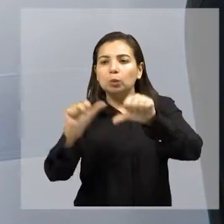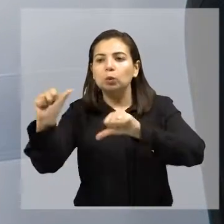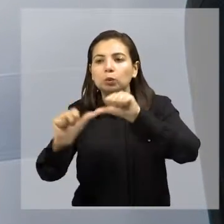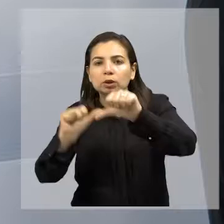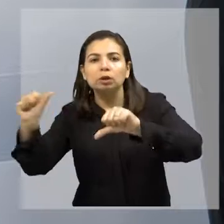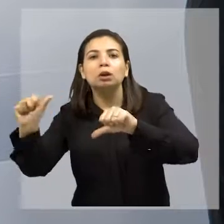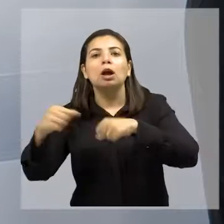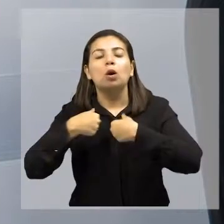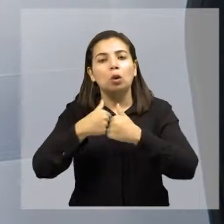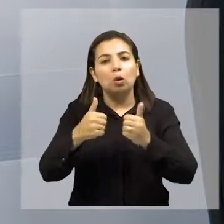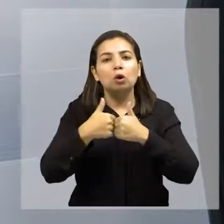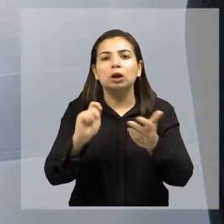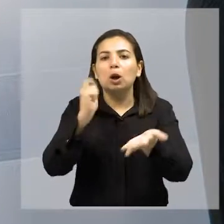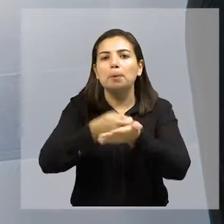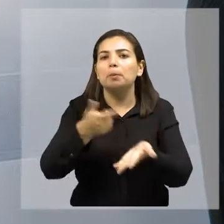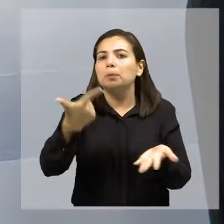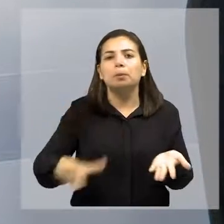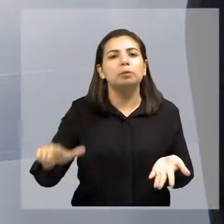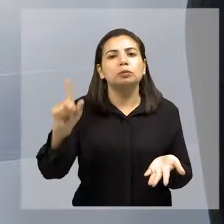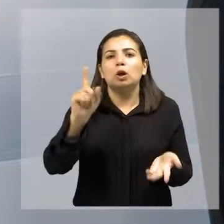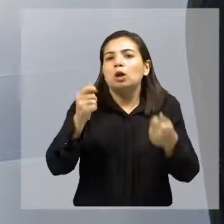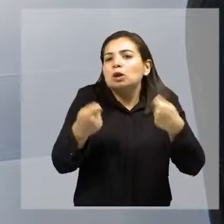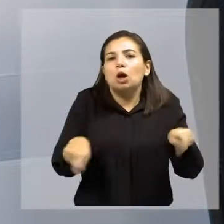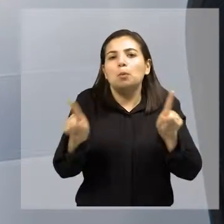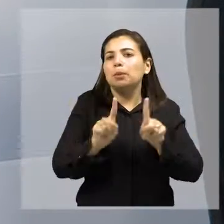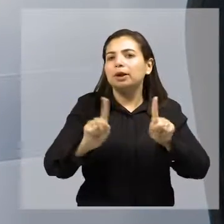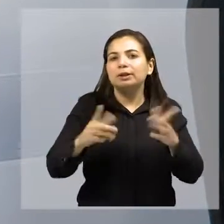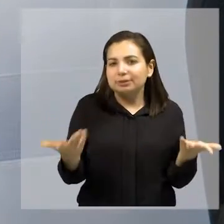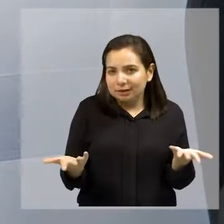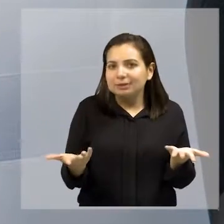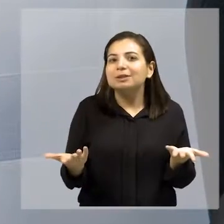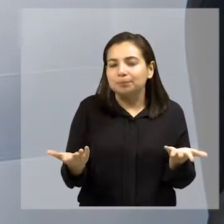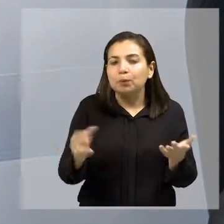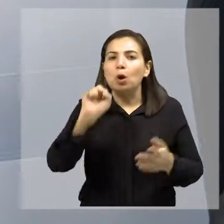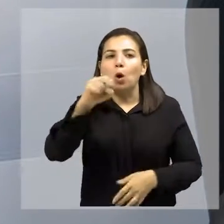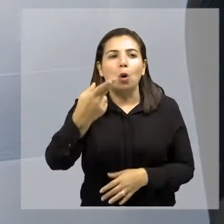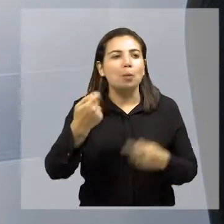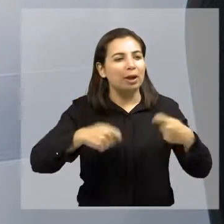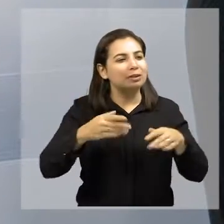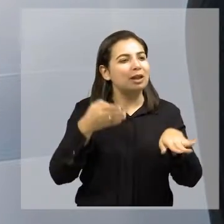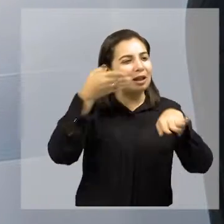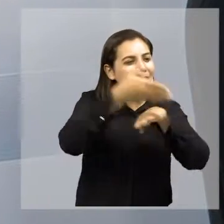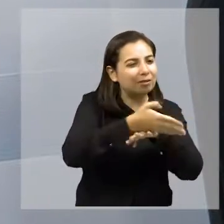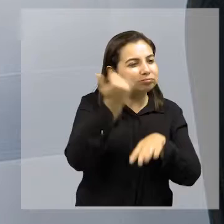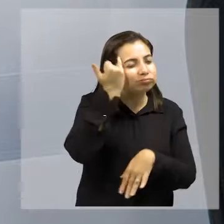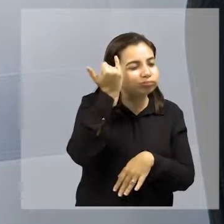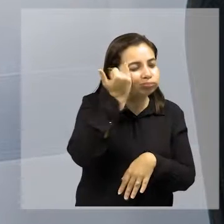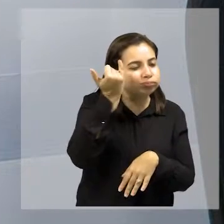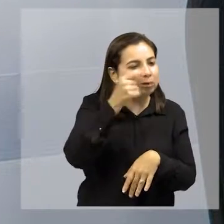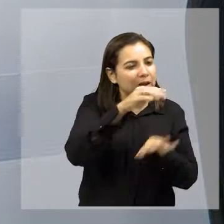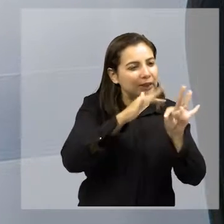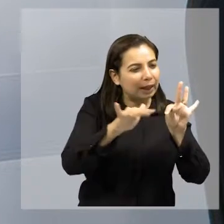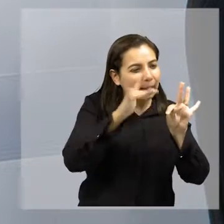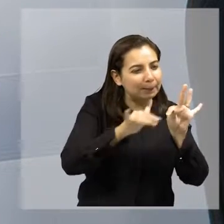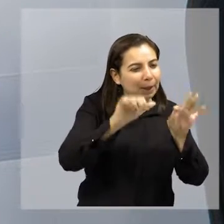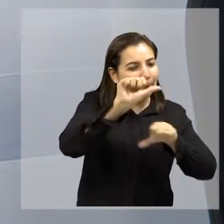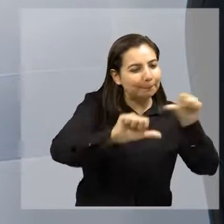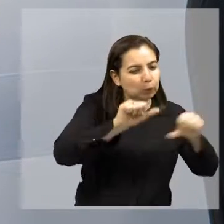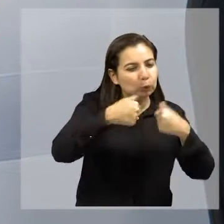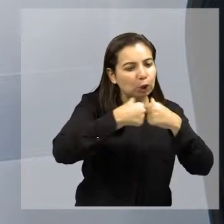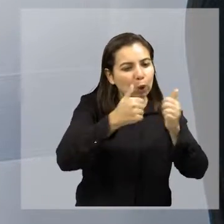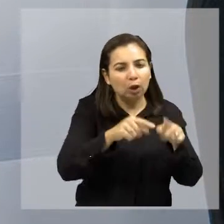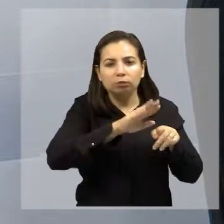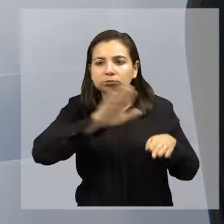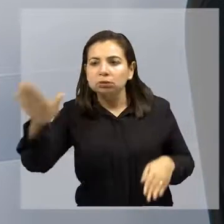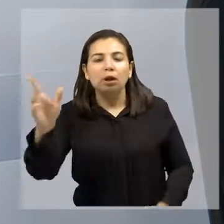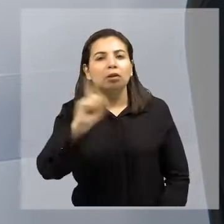o outro sem a necessidade de fazer a integração num terminal da cidade. Isso é muito importante para os trabalhadores,